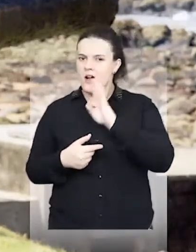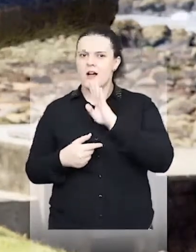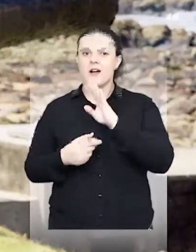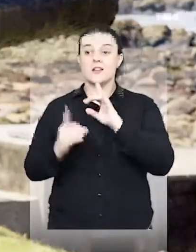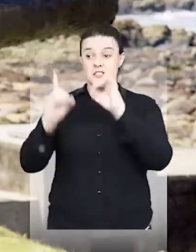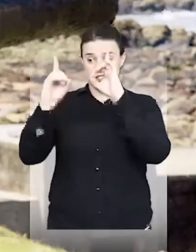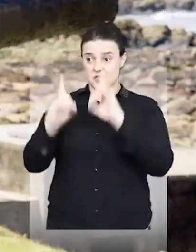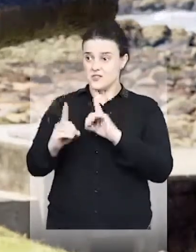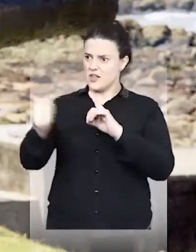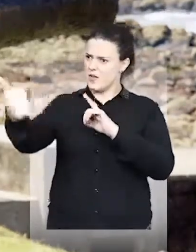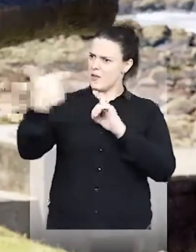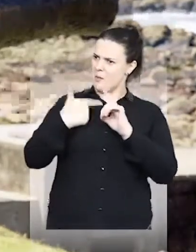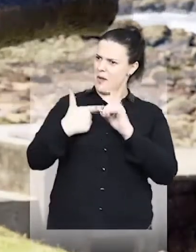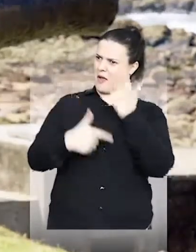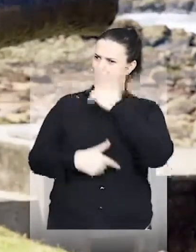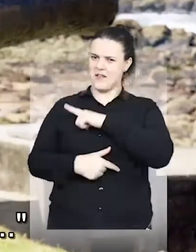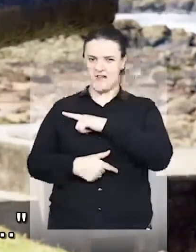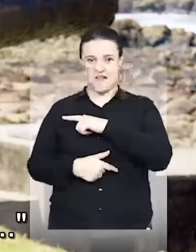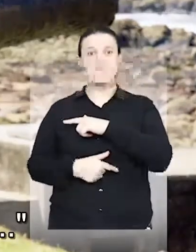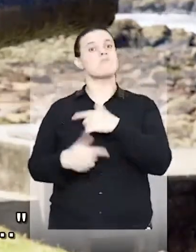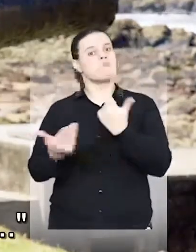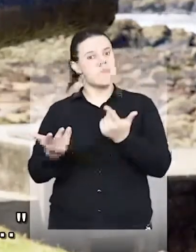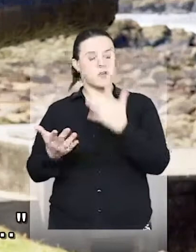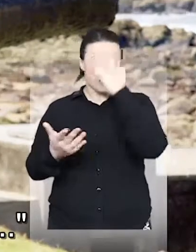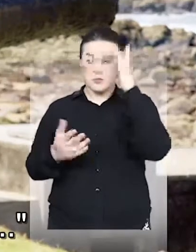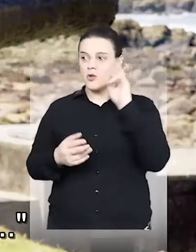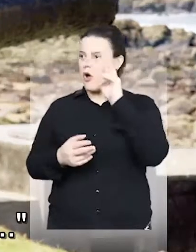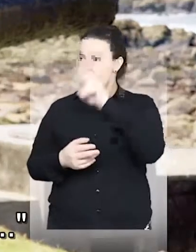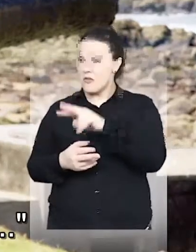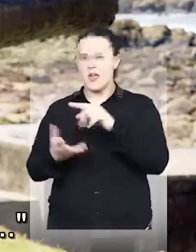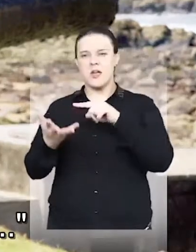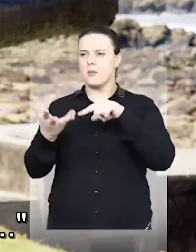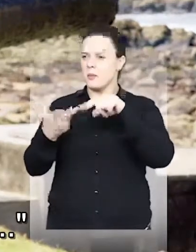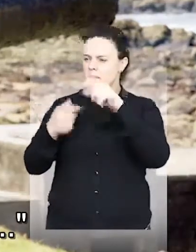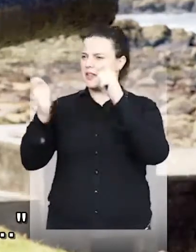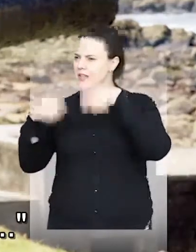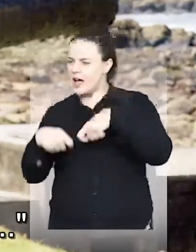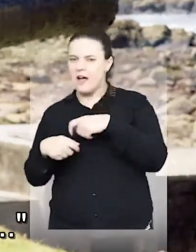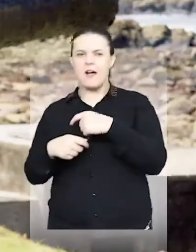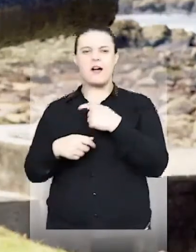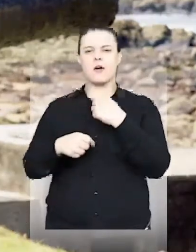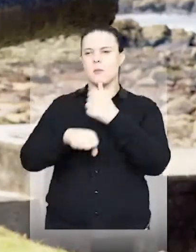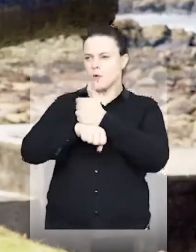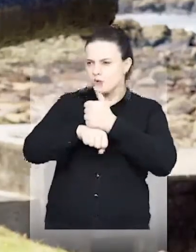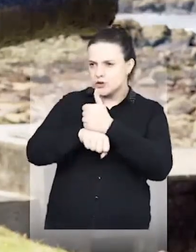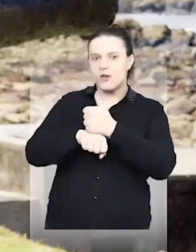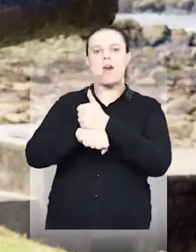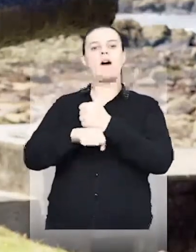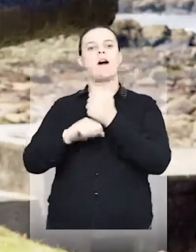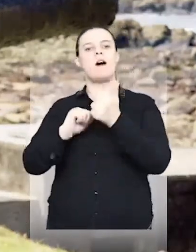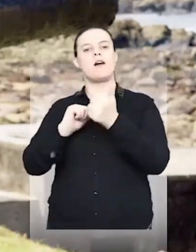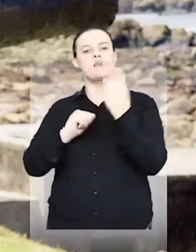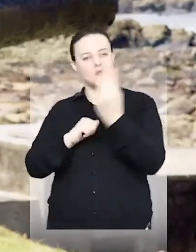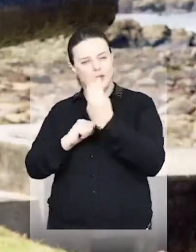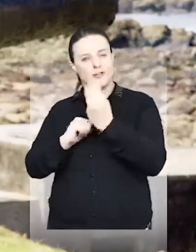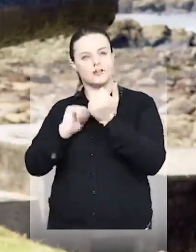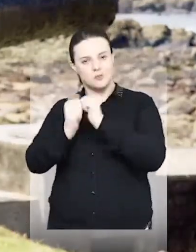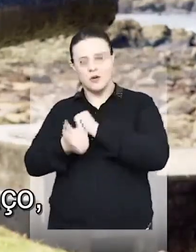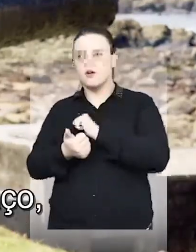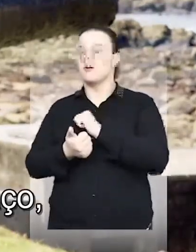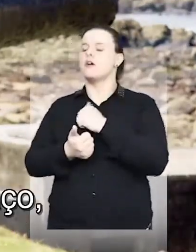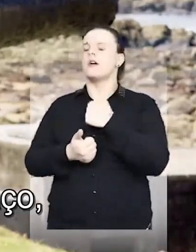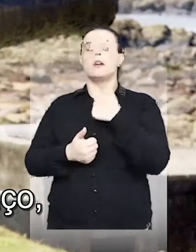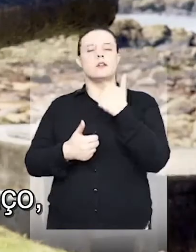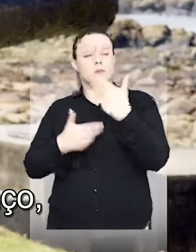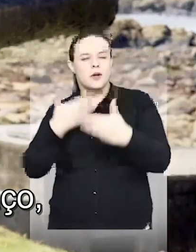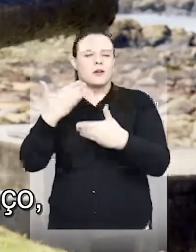Você é deficiente, você corre mais do que eu. Você é deficiente e você consegue ser profissional de triatlo. Então eu acho